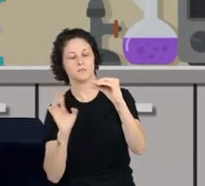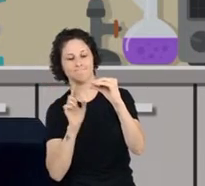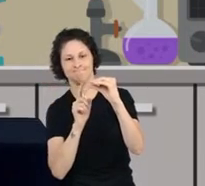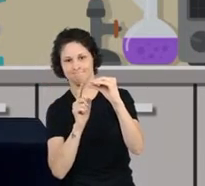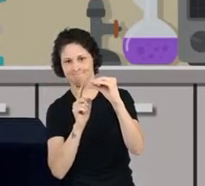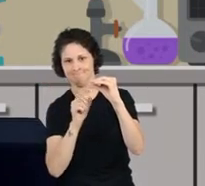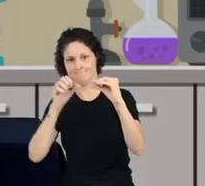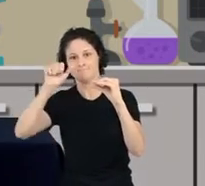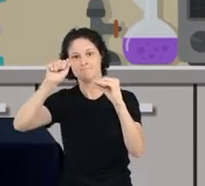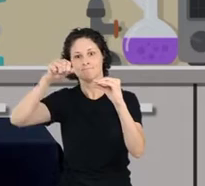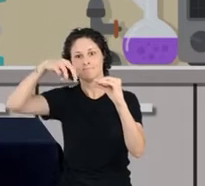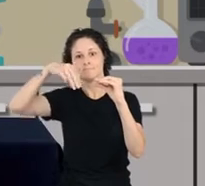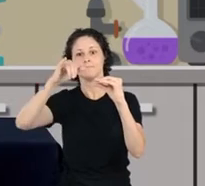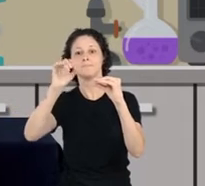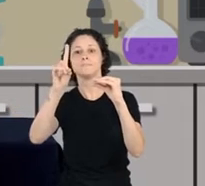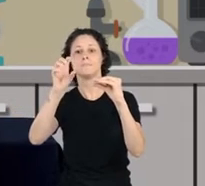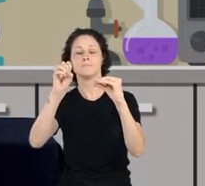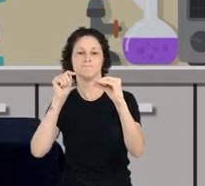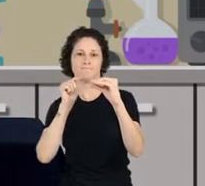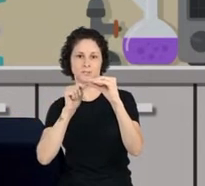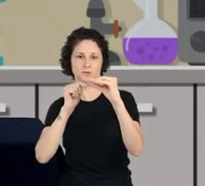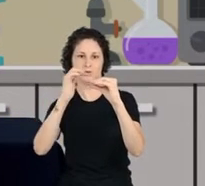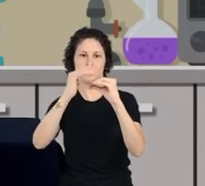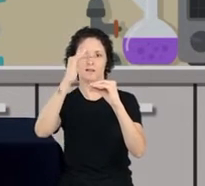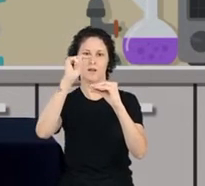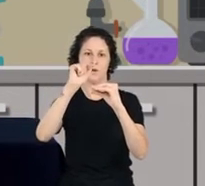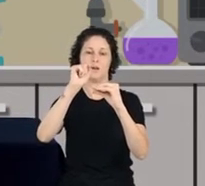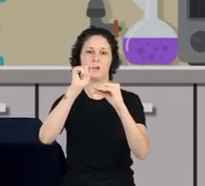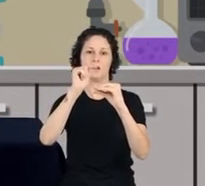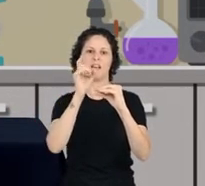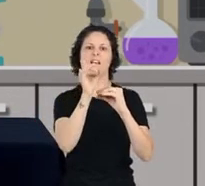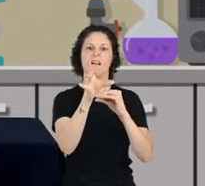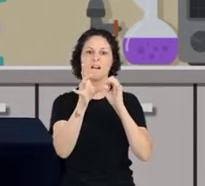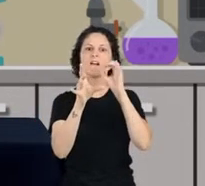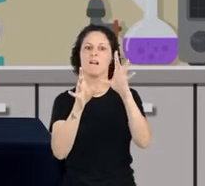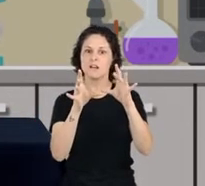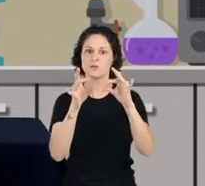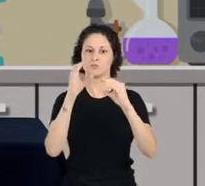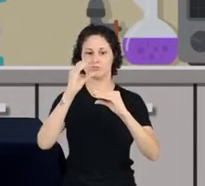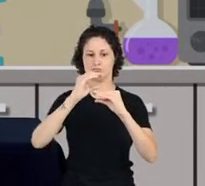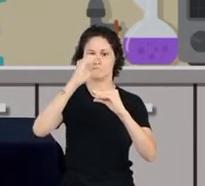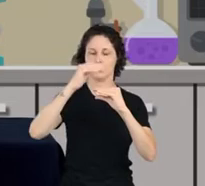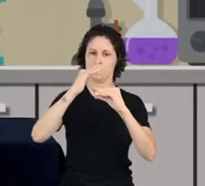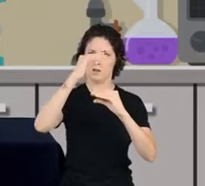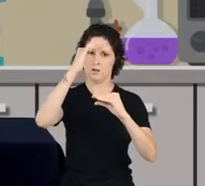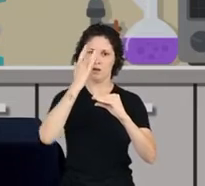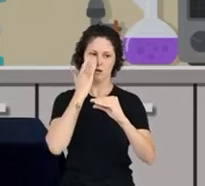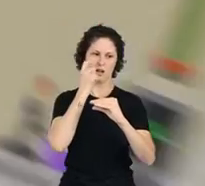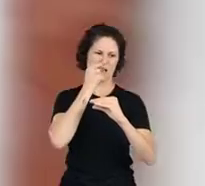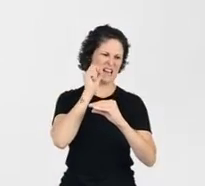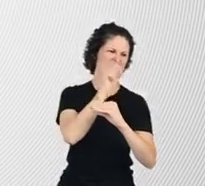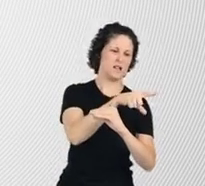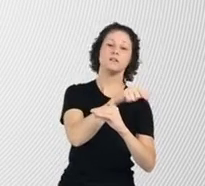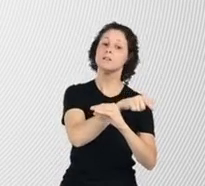é um amido. O restante pode ser descartado. Em seguida, com a ajuda de um adulto, vamos pegar este